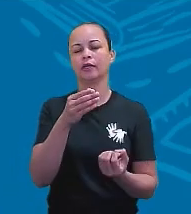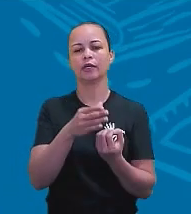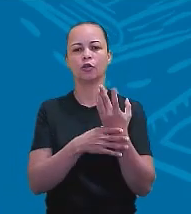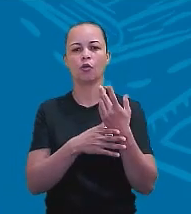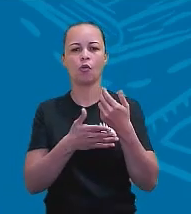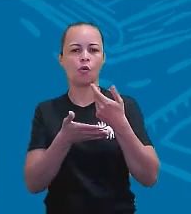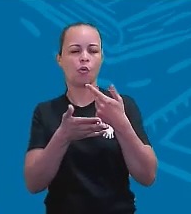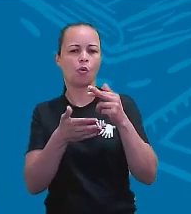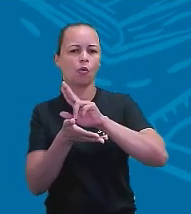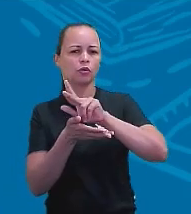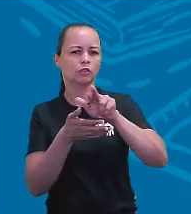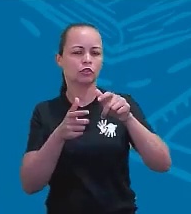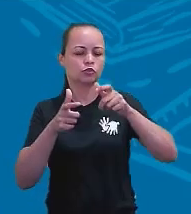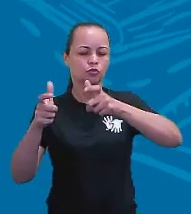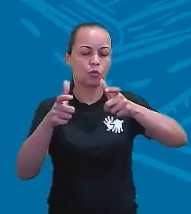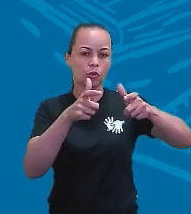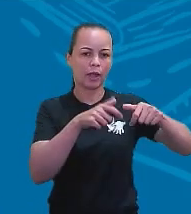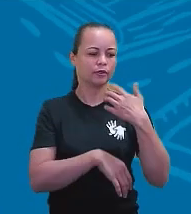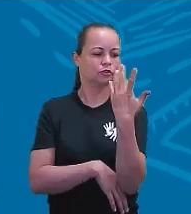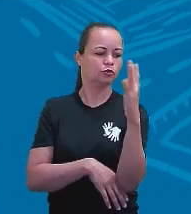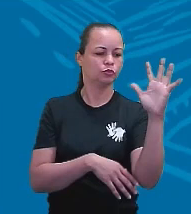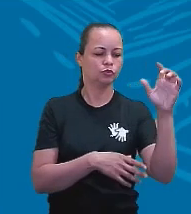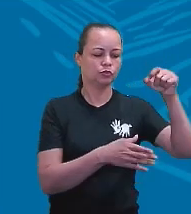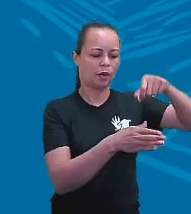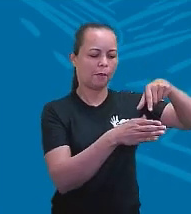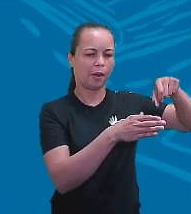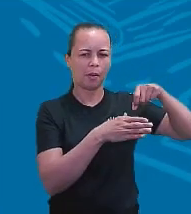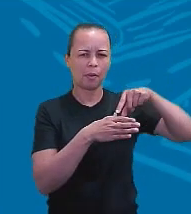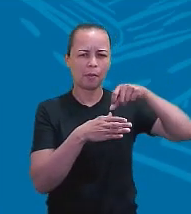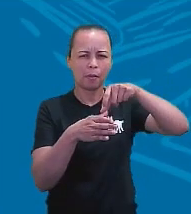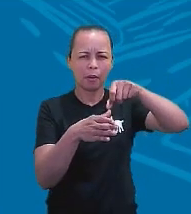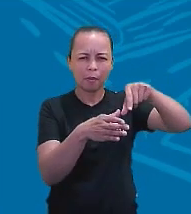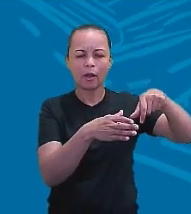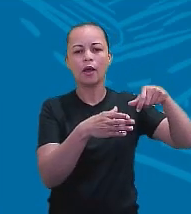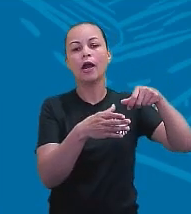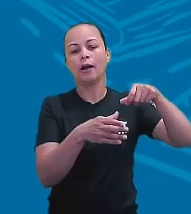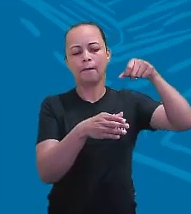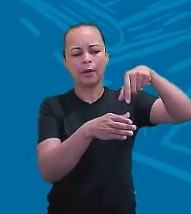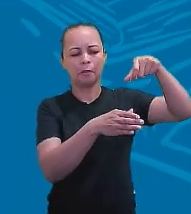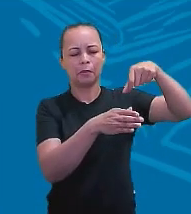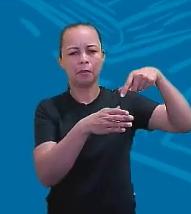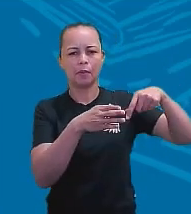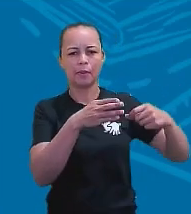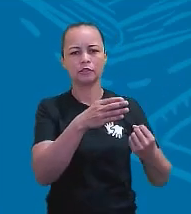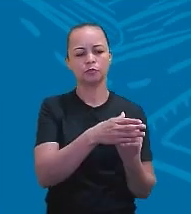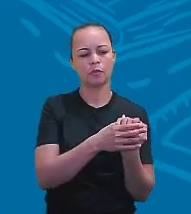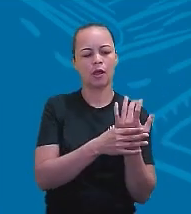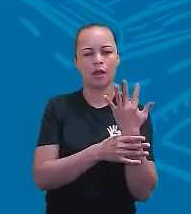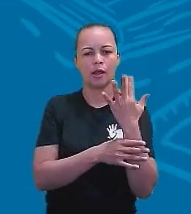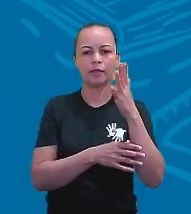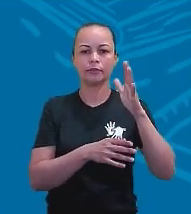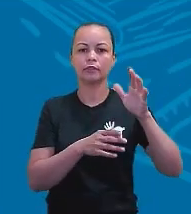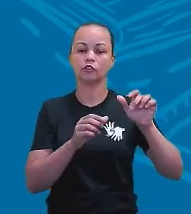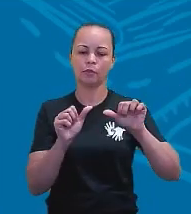hortos florestais, onde eram cultivadas milhares de mudas de plantas nativas e também